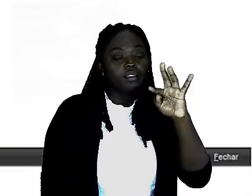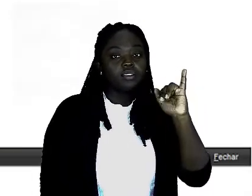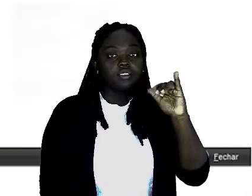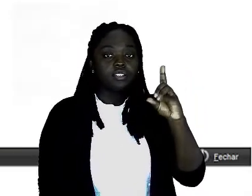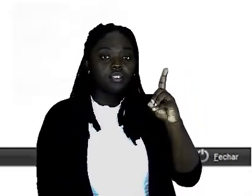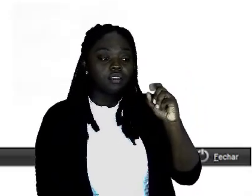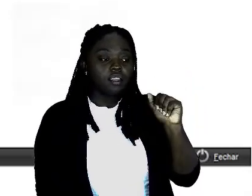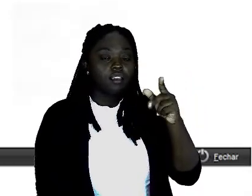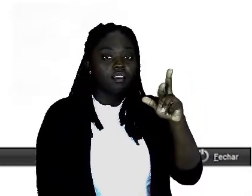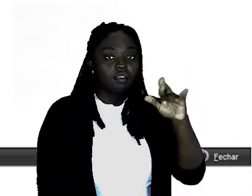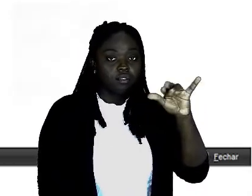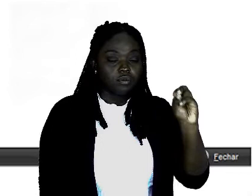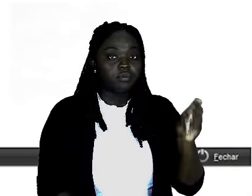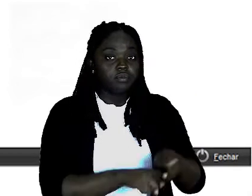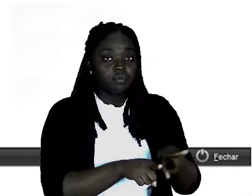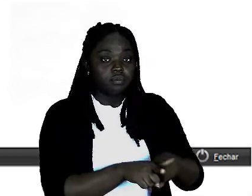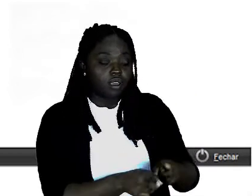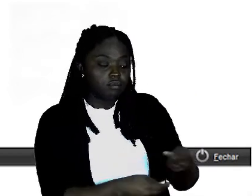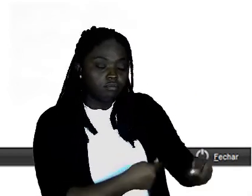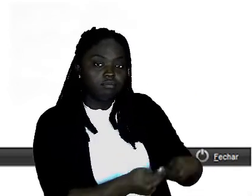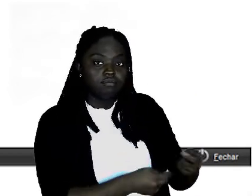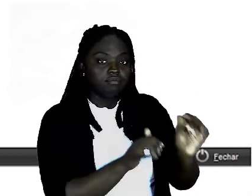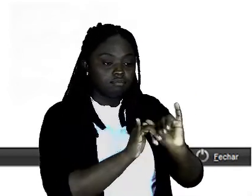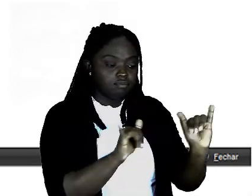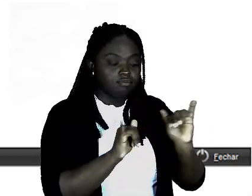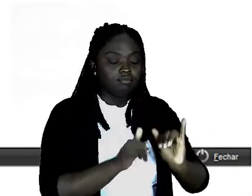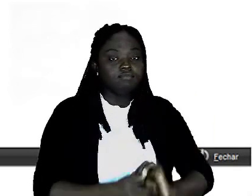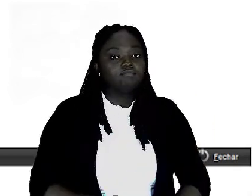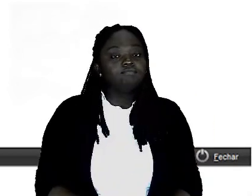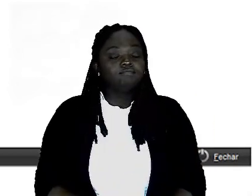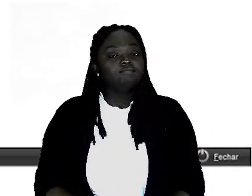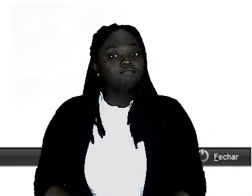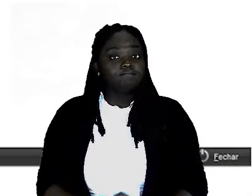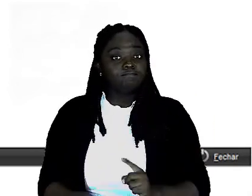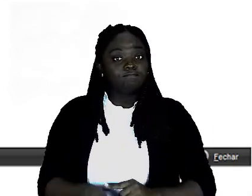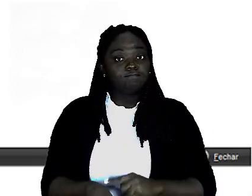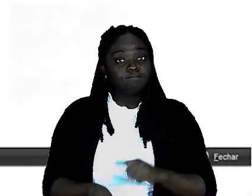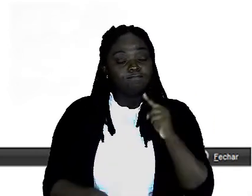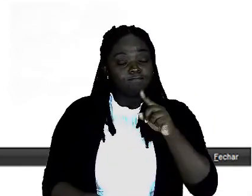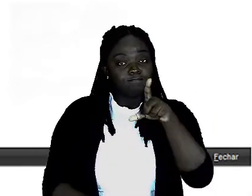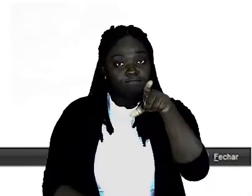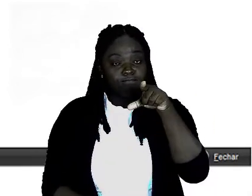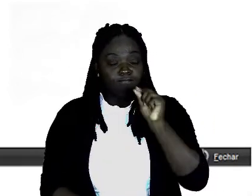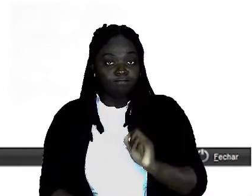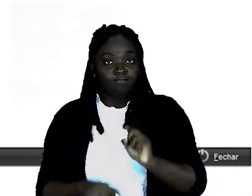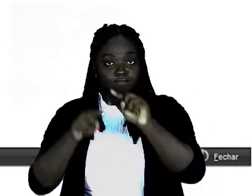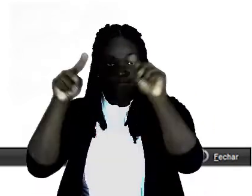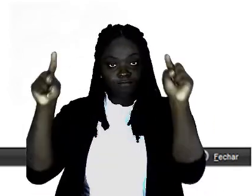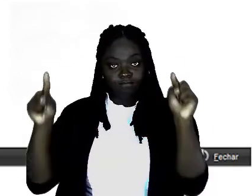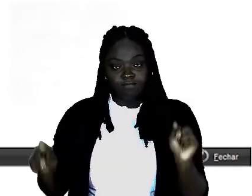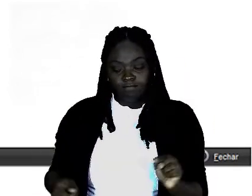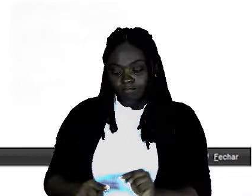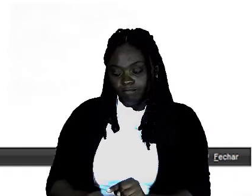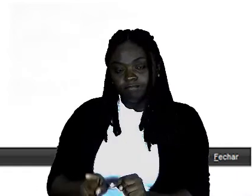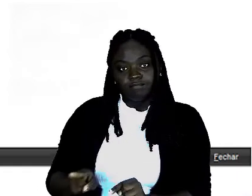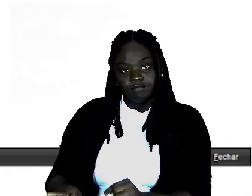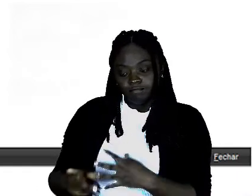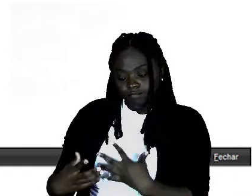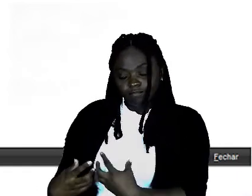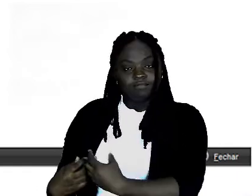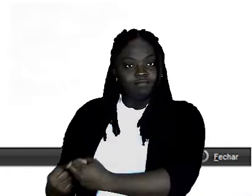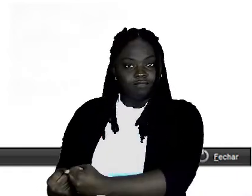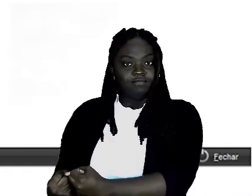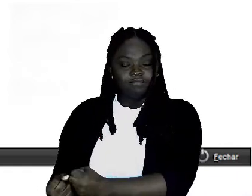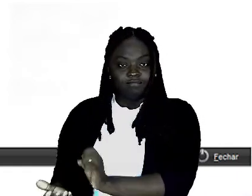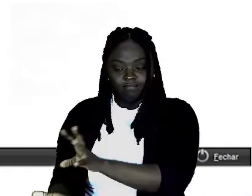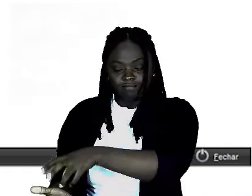Campanha. Ao selecionar esta opção, clique em Gravar no canto inferior direito da